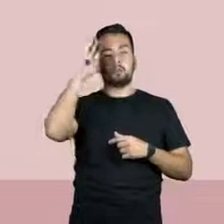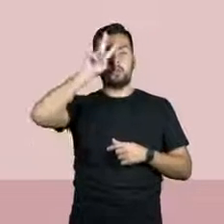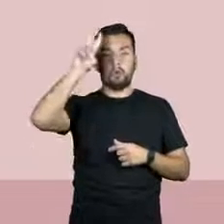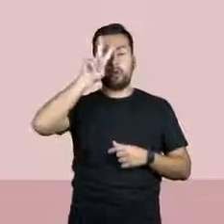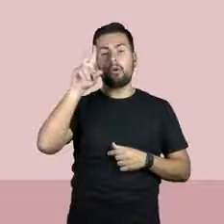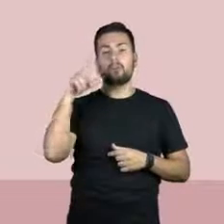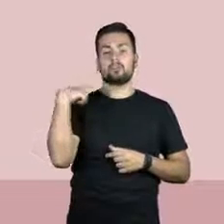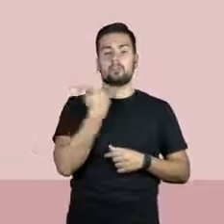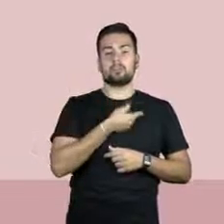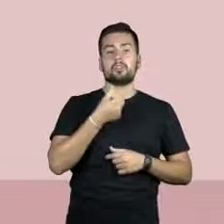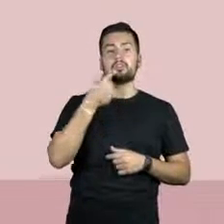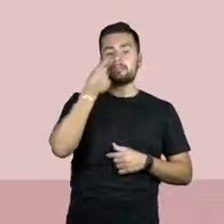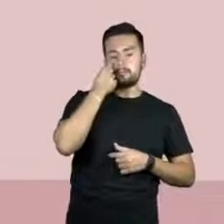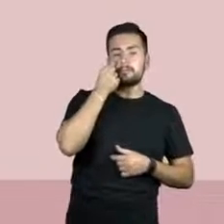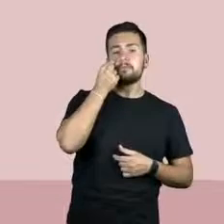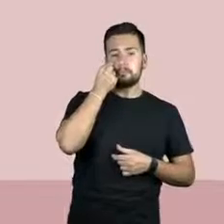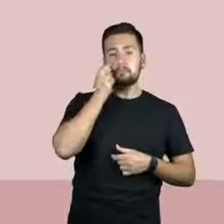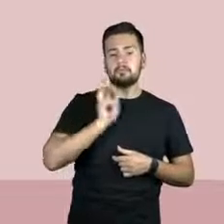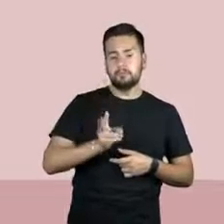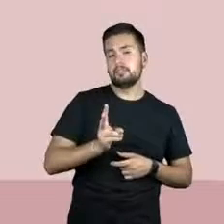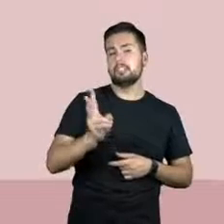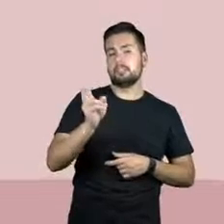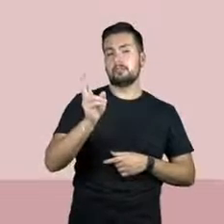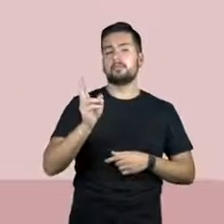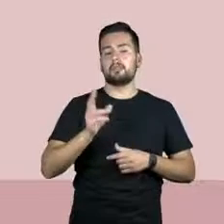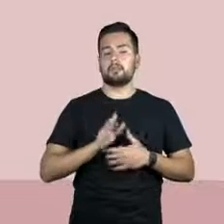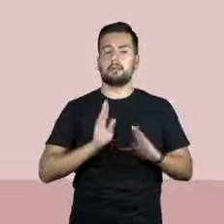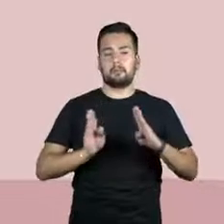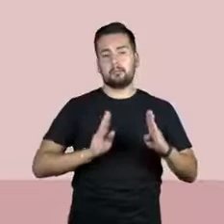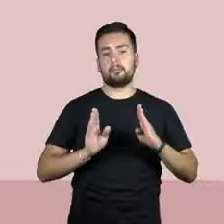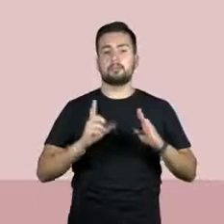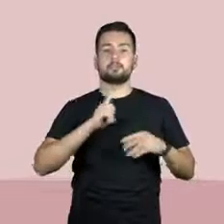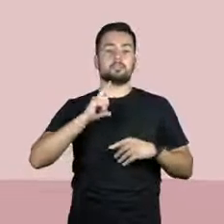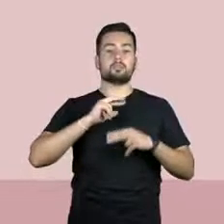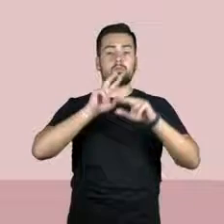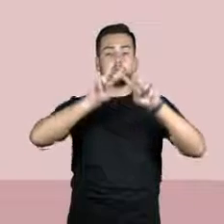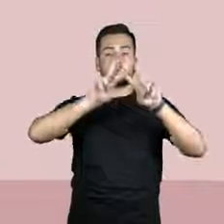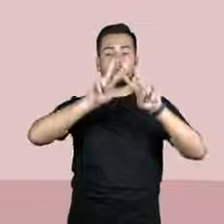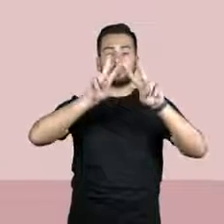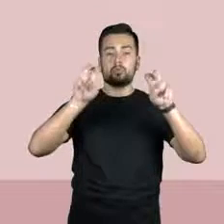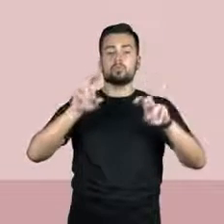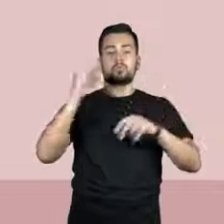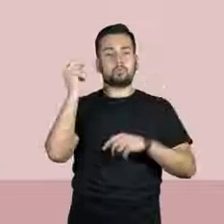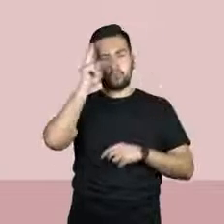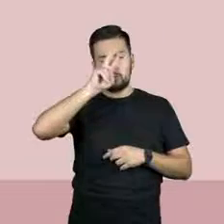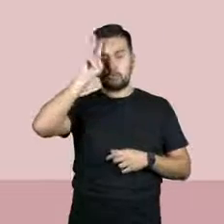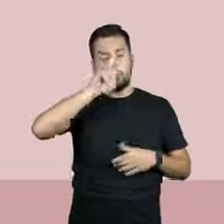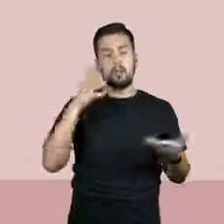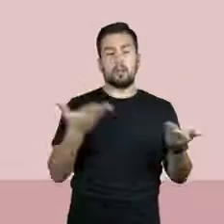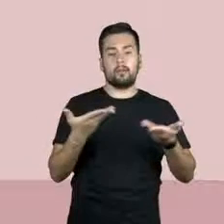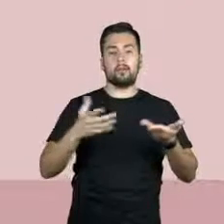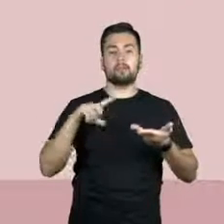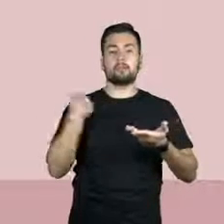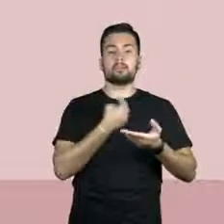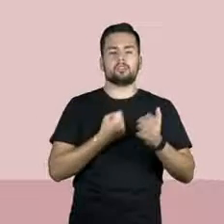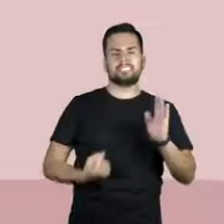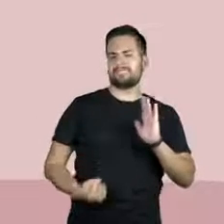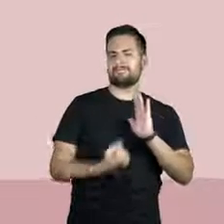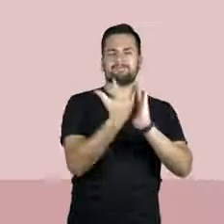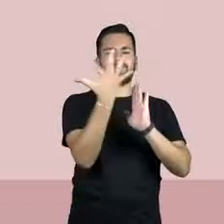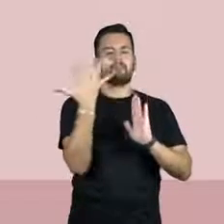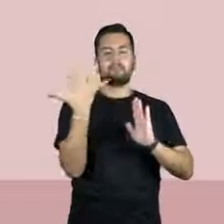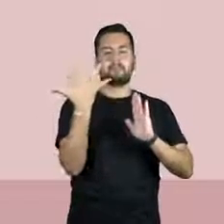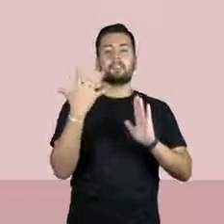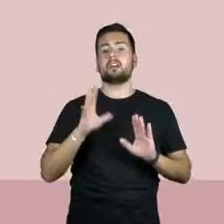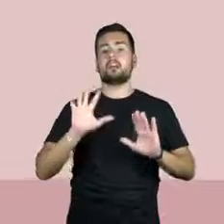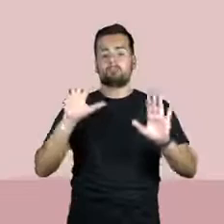tende a ver, né? Existem casos, inclusive, atuais, tá? Onde a gente pode citar diversos motivos pelos